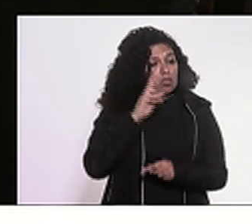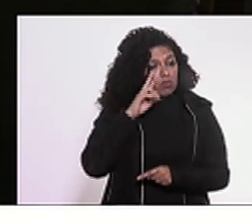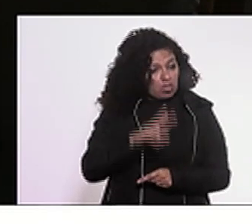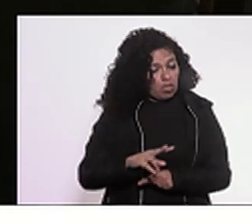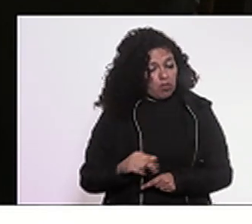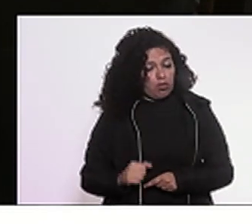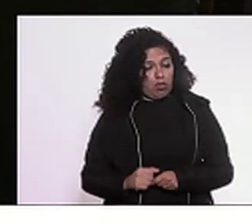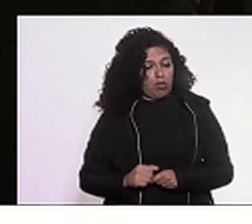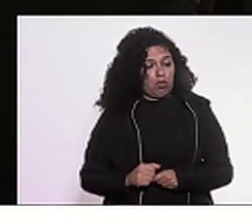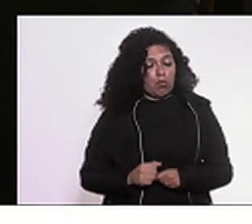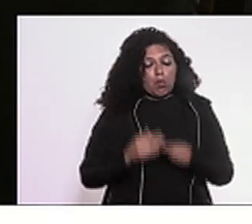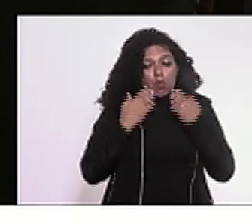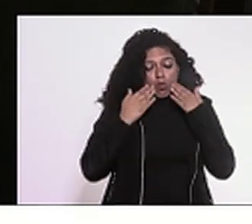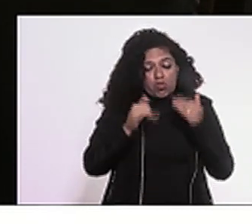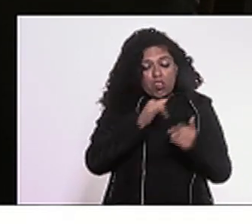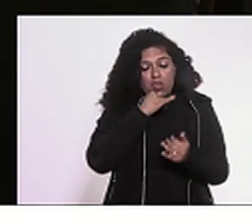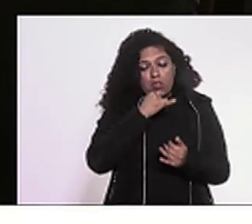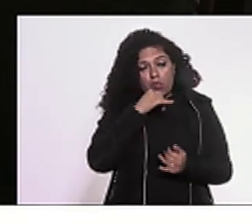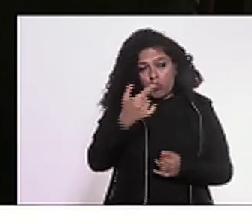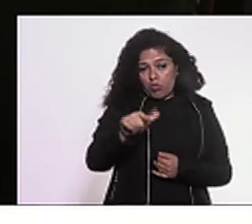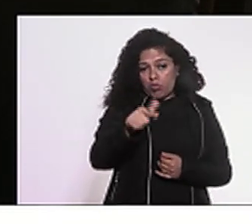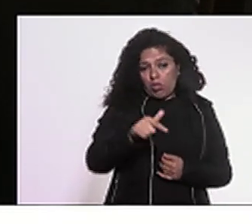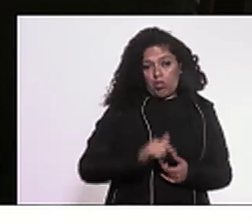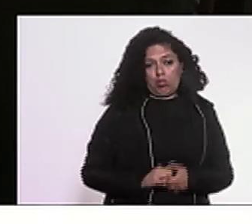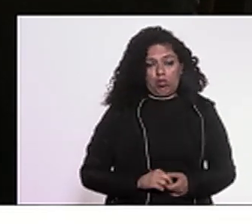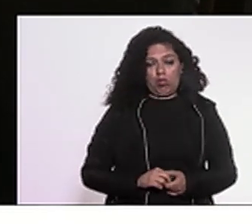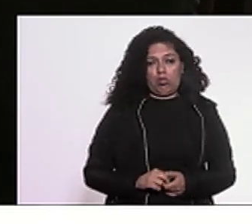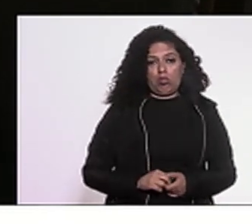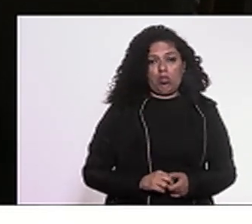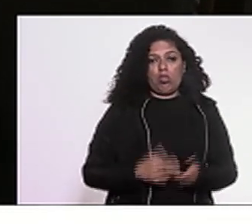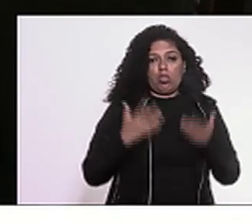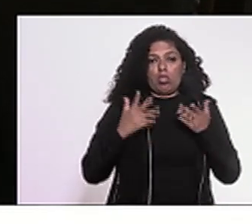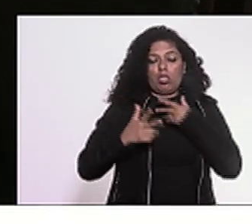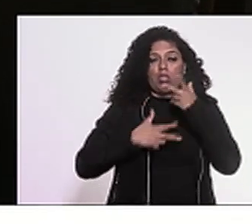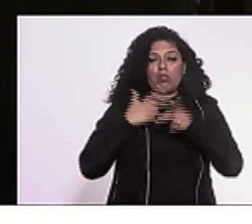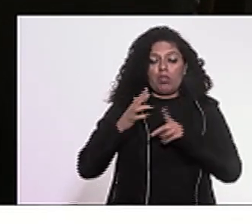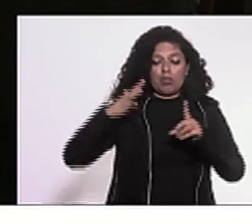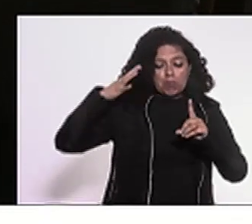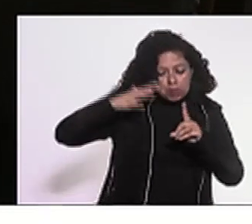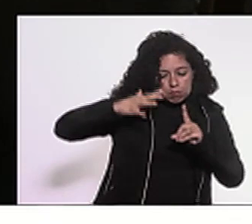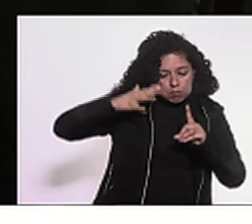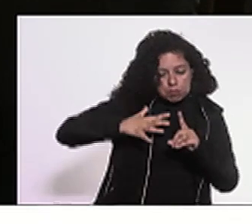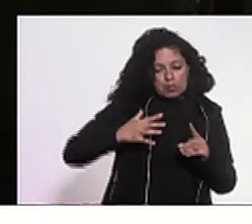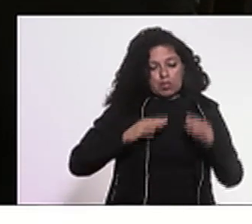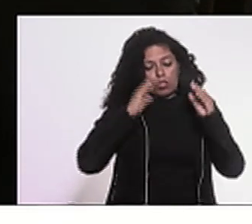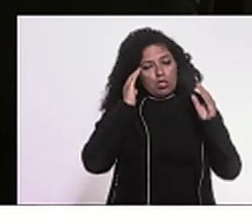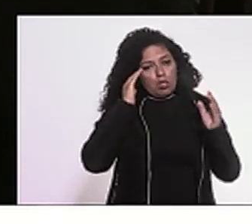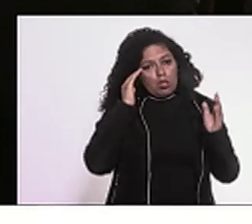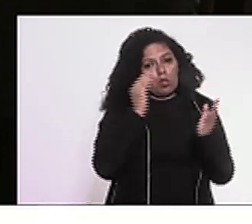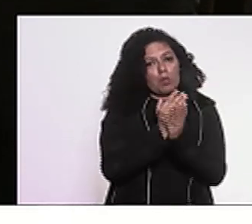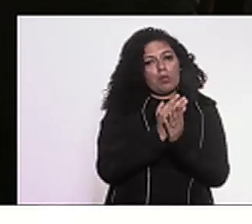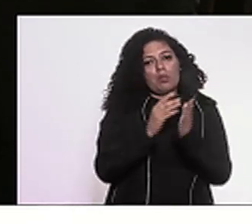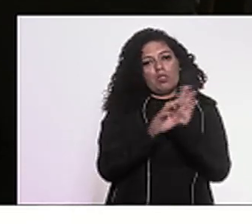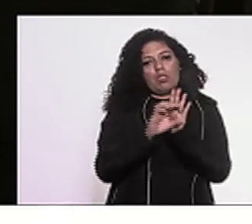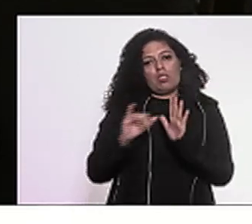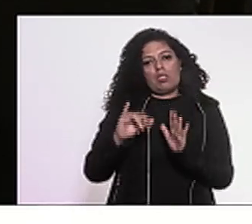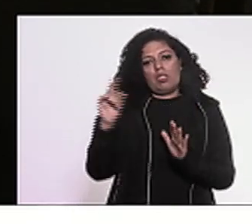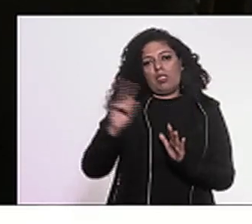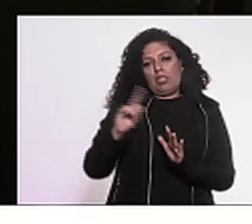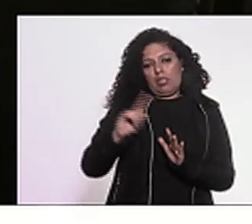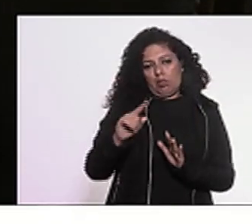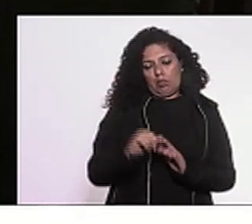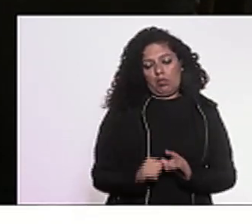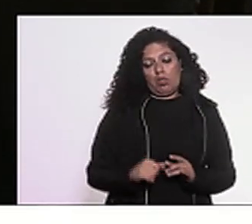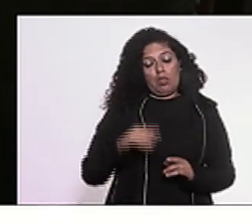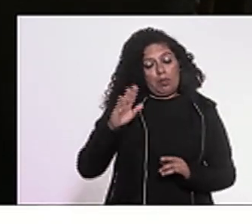quero terminar lhe dizendo de um próprio assédio e da questão de não cumprir lei. O mais importante é o cumprimento dessa